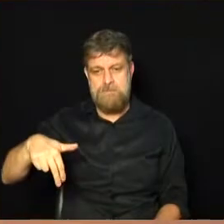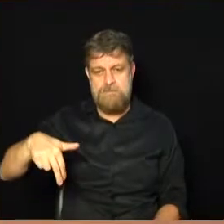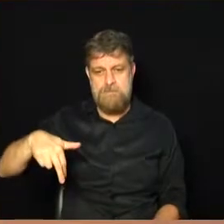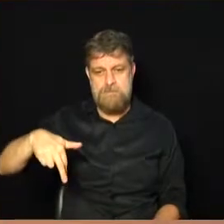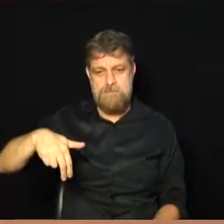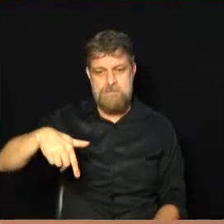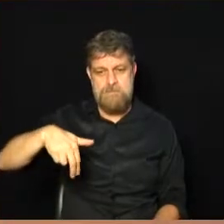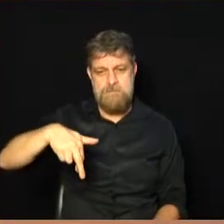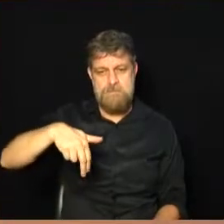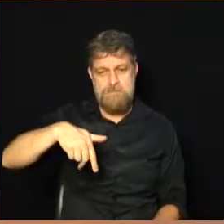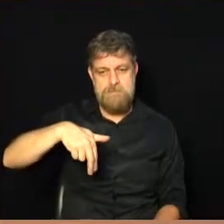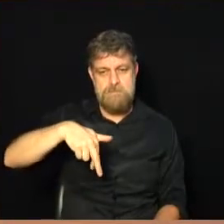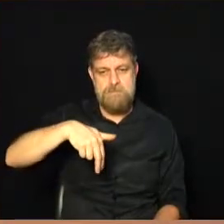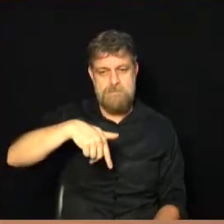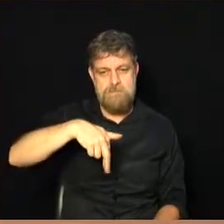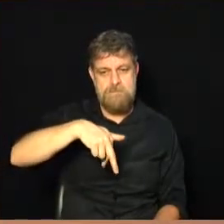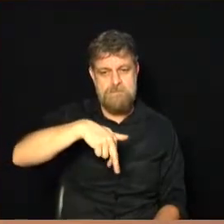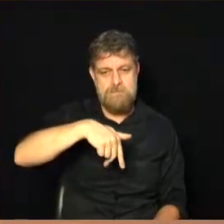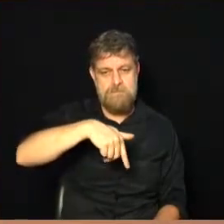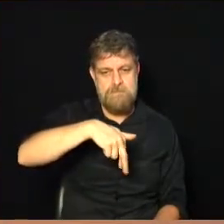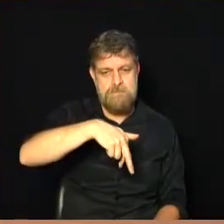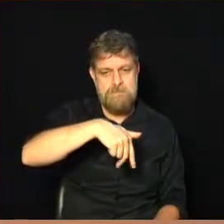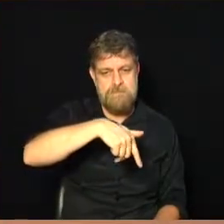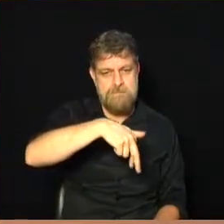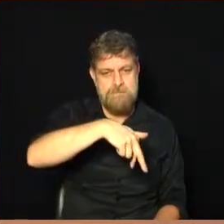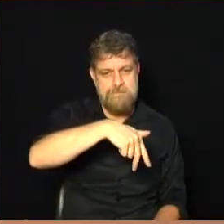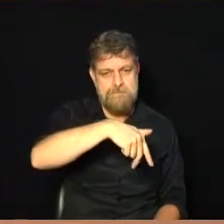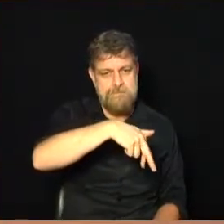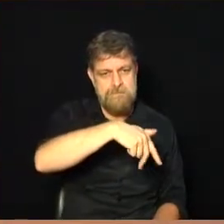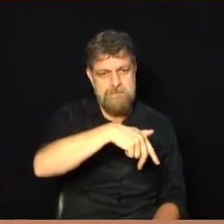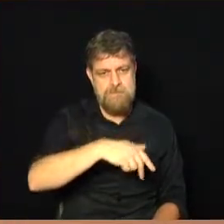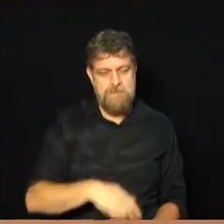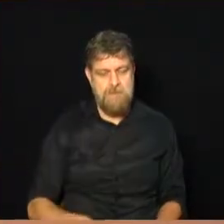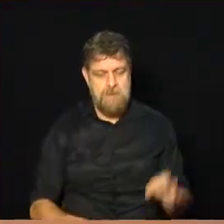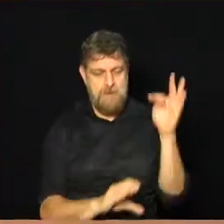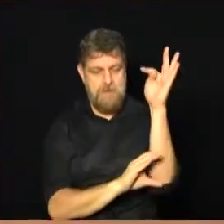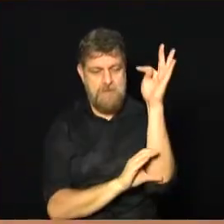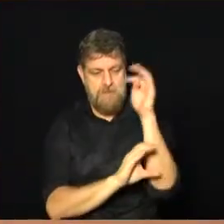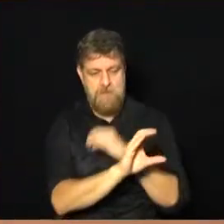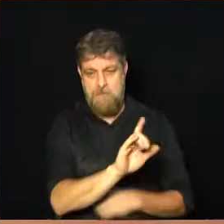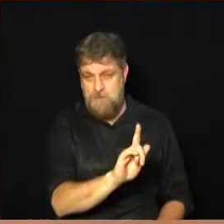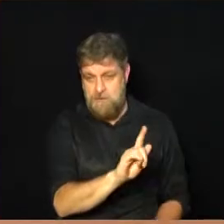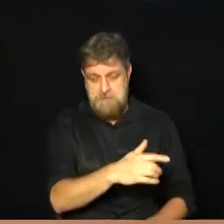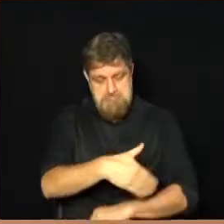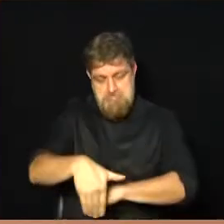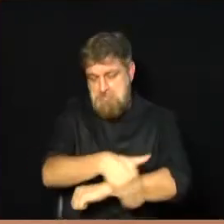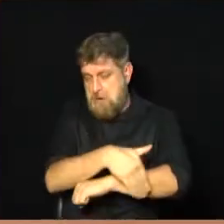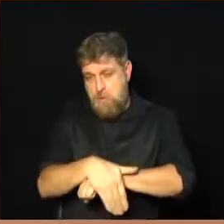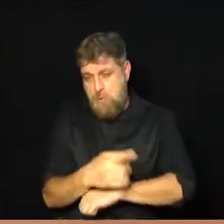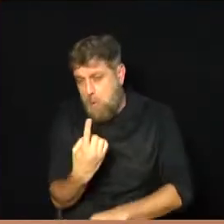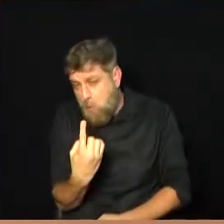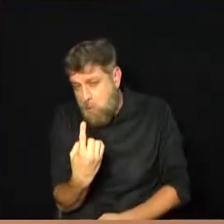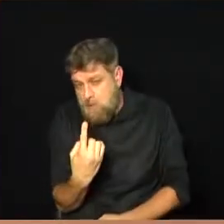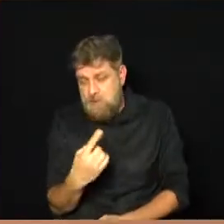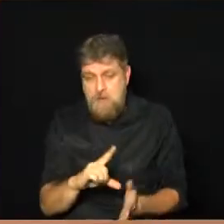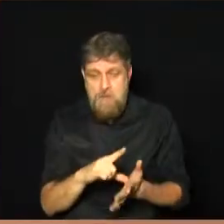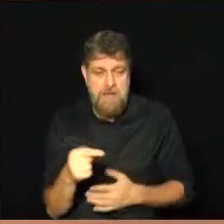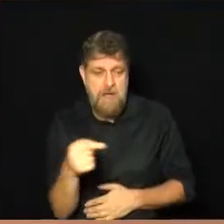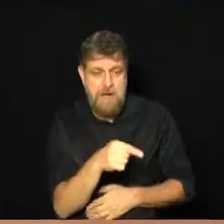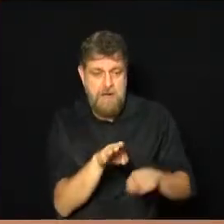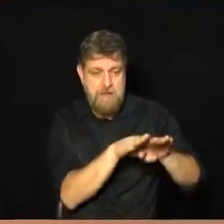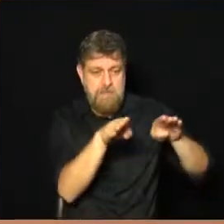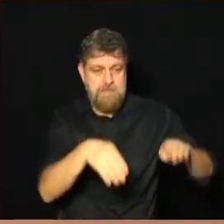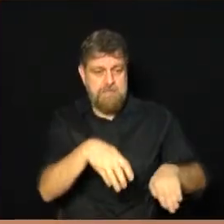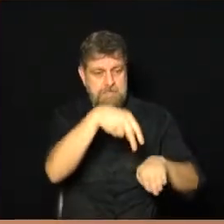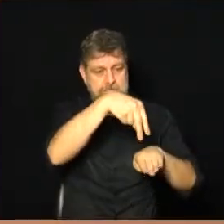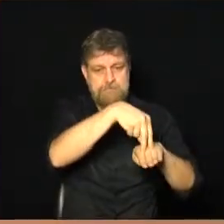vai atravessar, lá no terminal Campo Grande, ele vai atravessar uma rua, no outro lado ele vai subir num BRT,